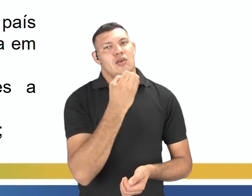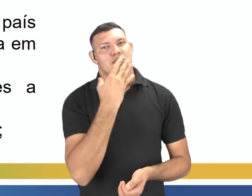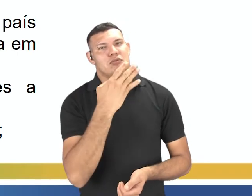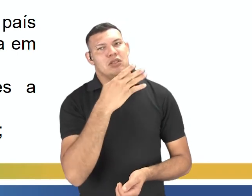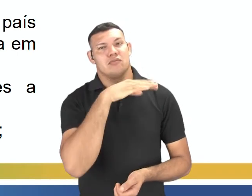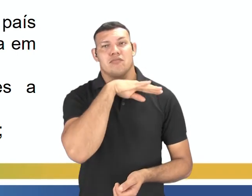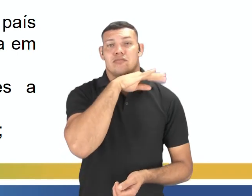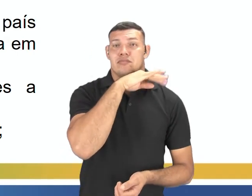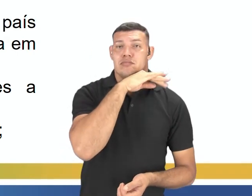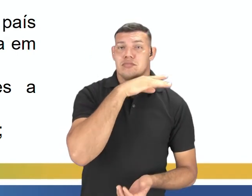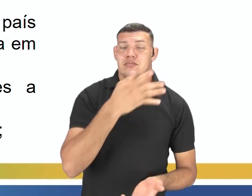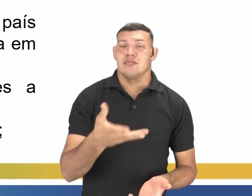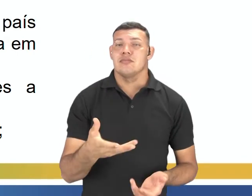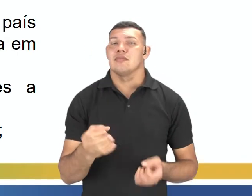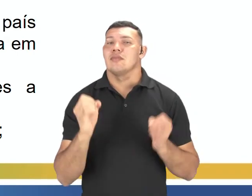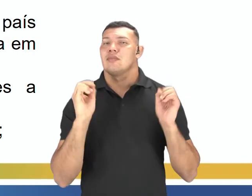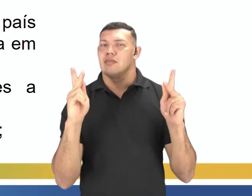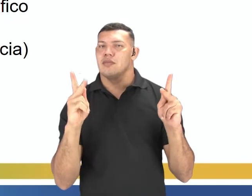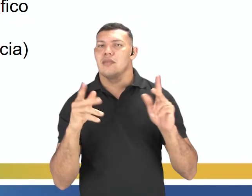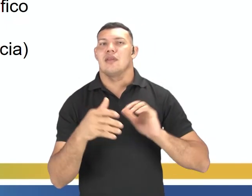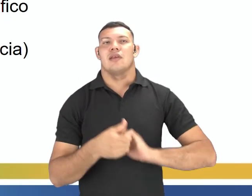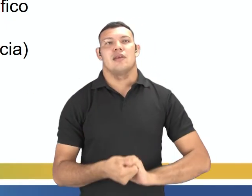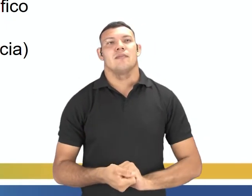ela ruim, ok?